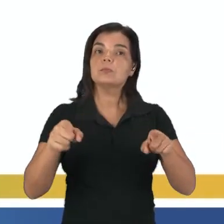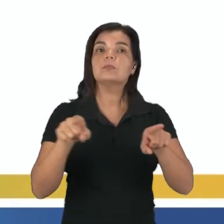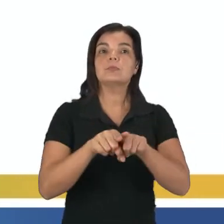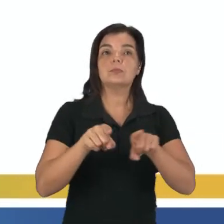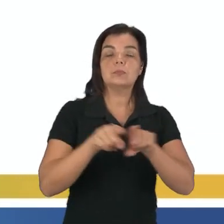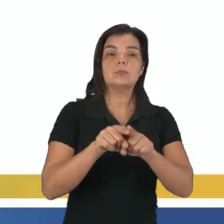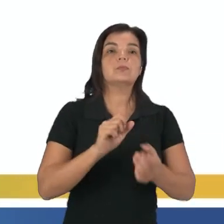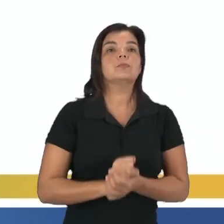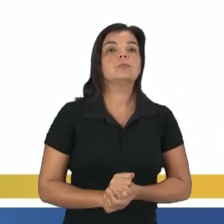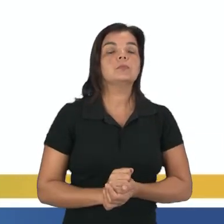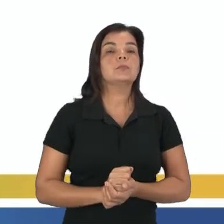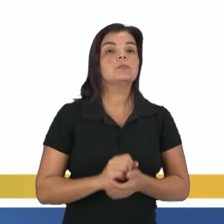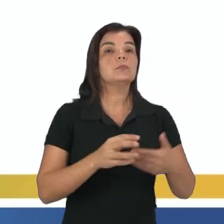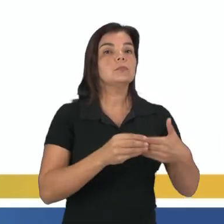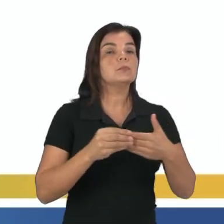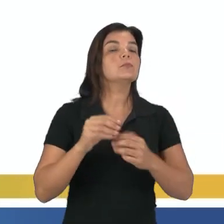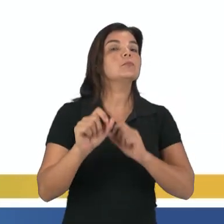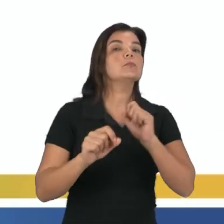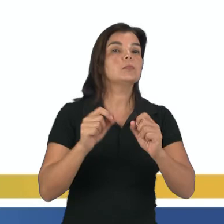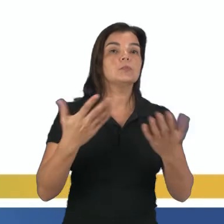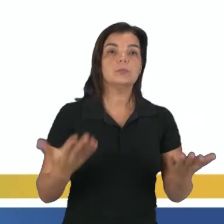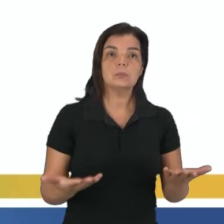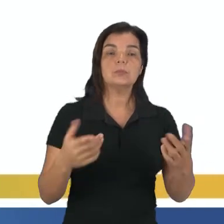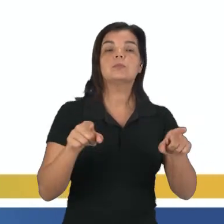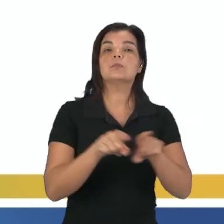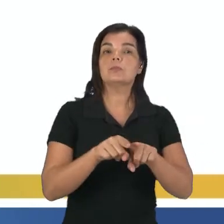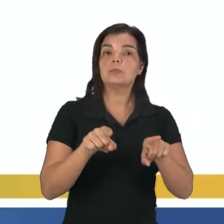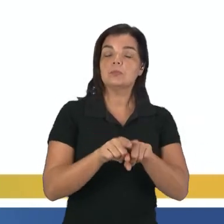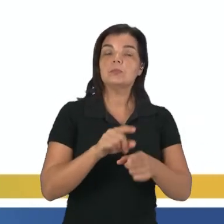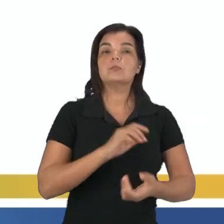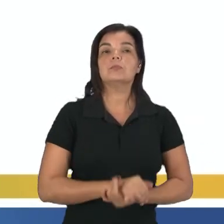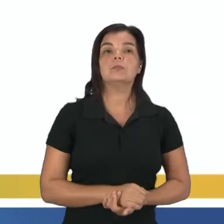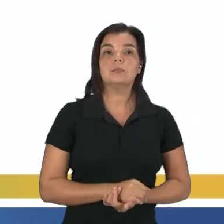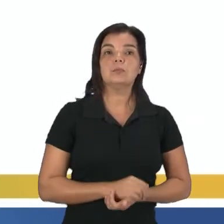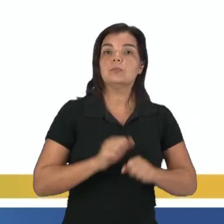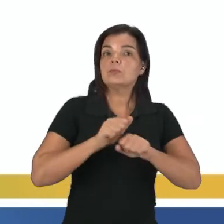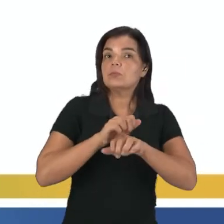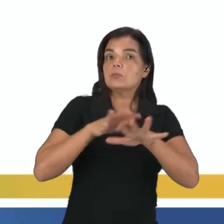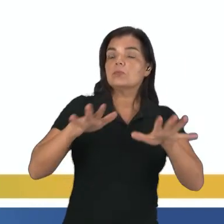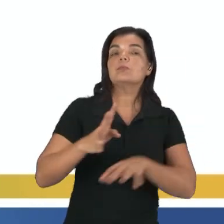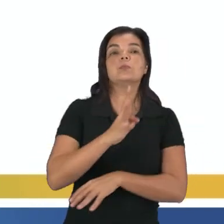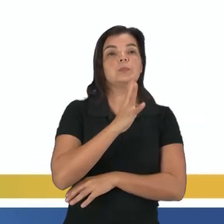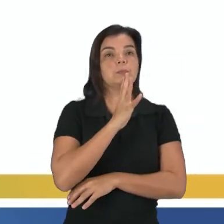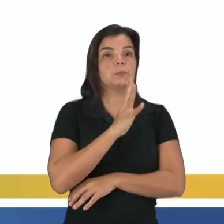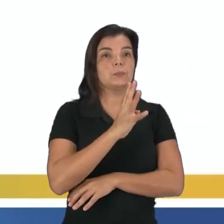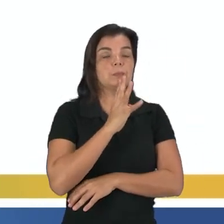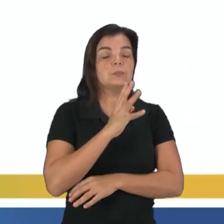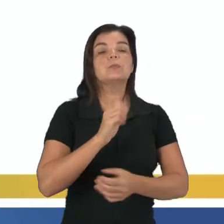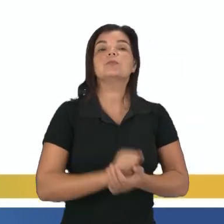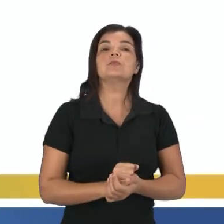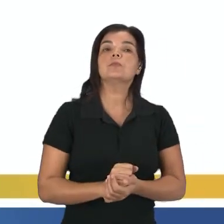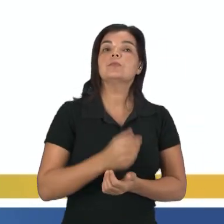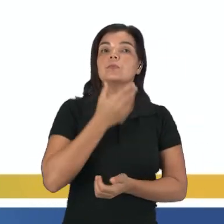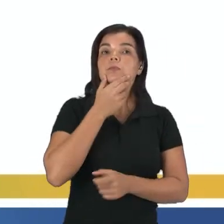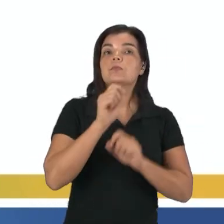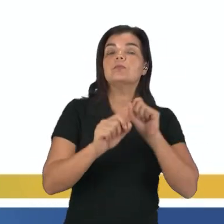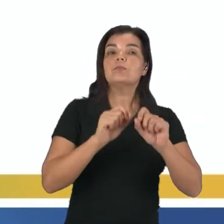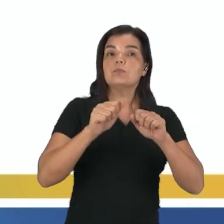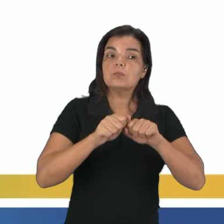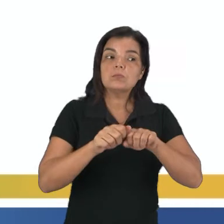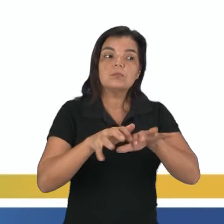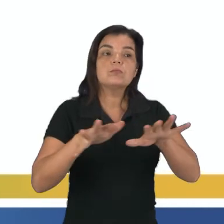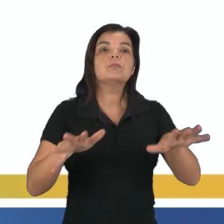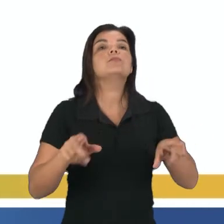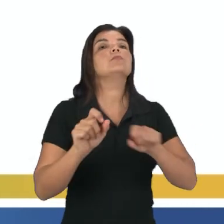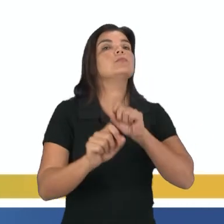também, por trazer à tona essas questões de expansão de conhecimento. O homem passa a ter uma